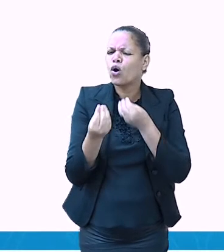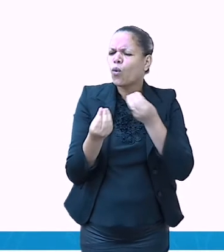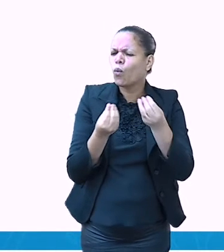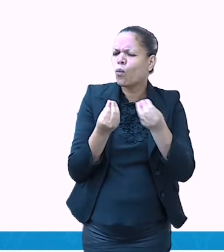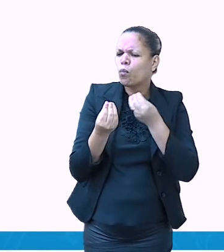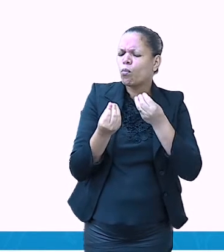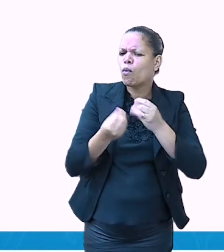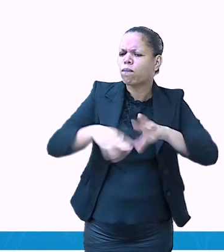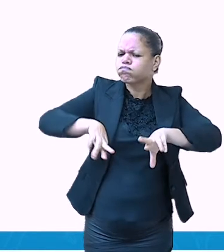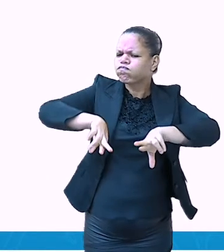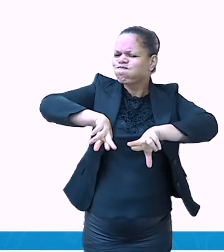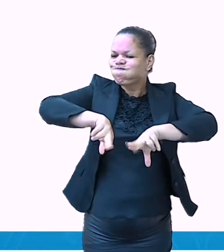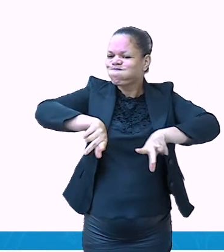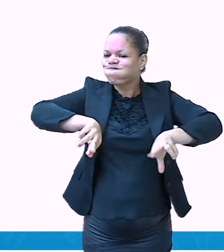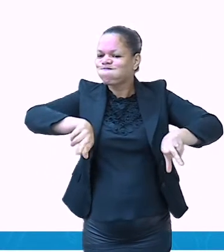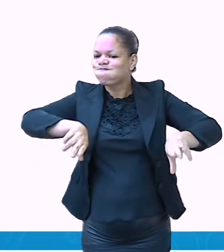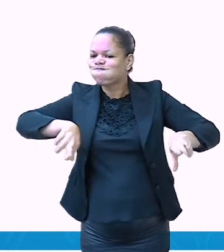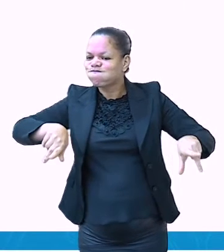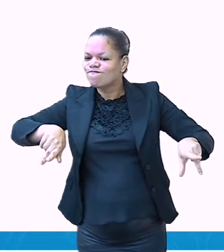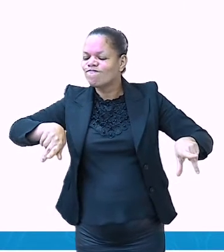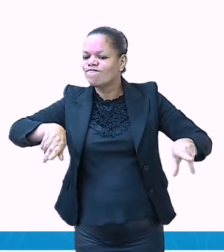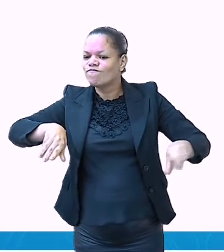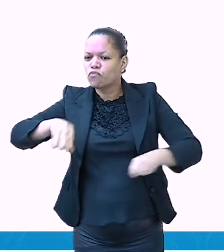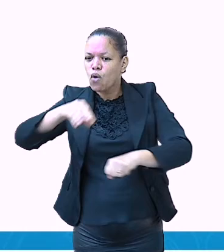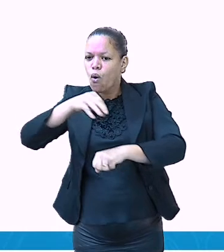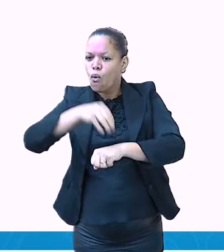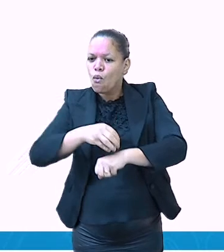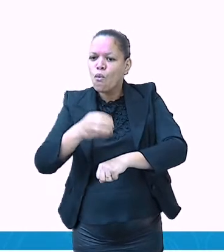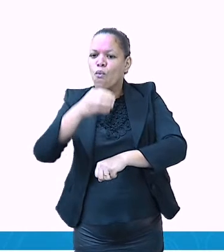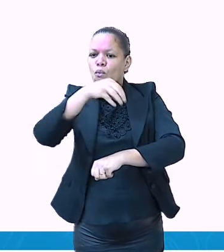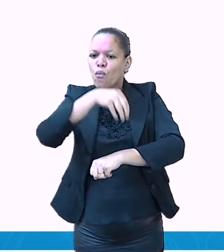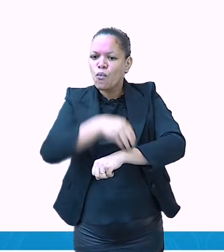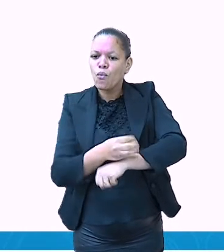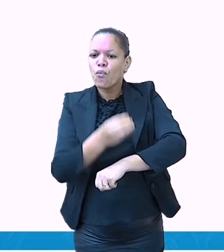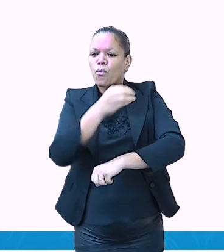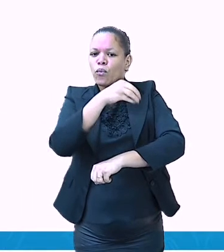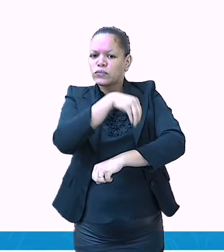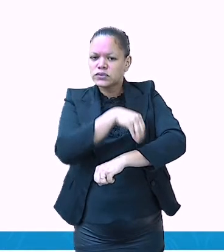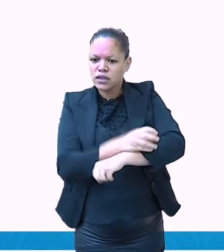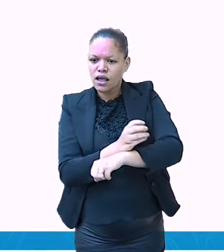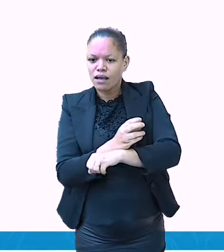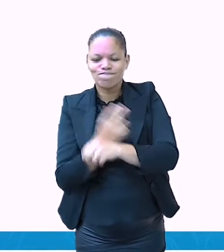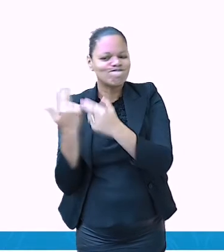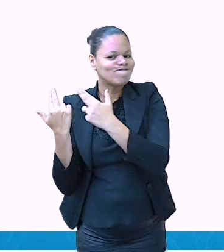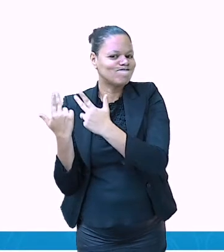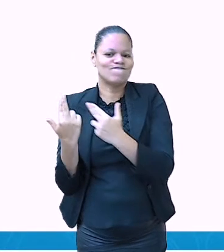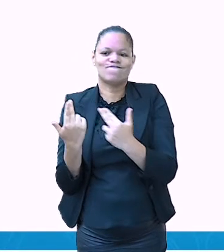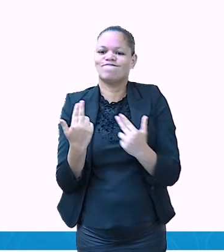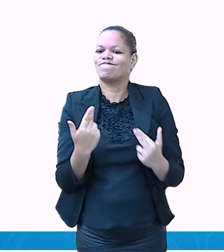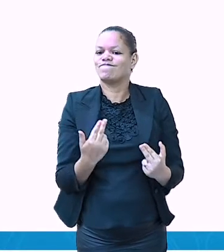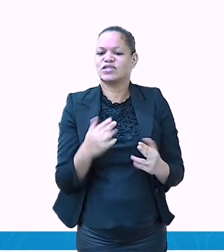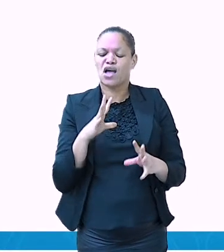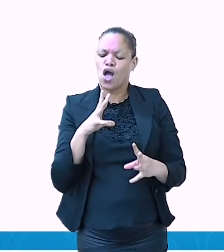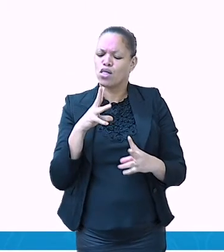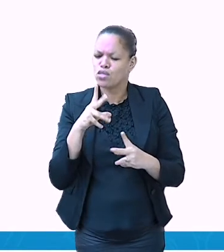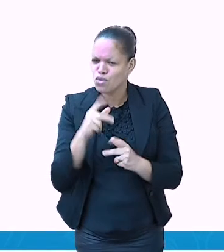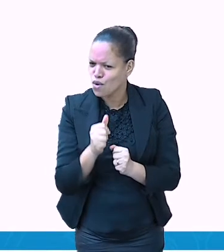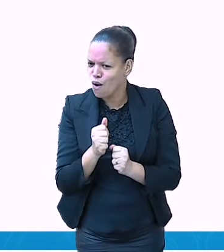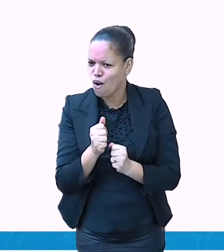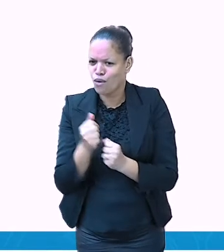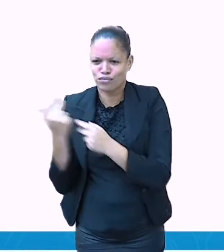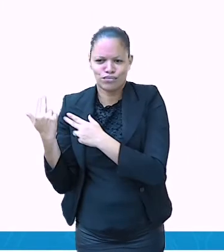perereca. Então, existem essas diferenças, tá? Não são todos iguais. Então, quando vimos